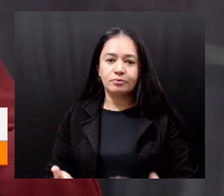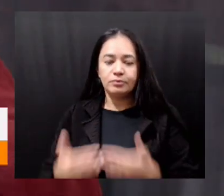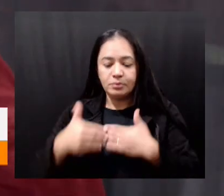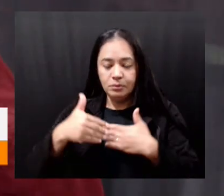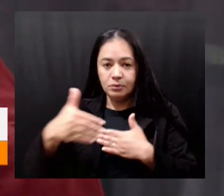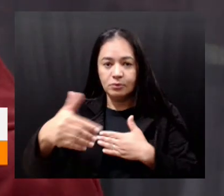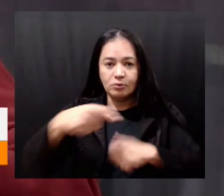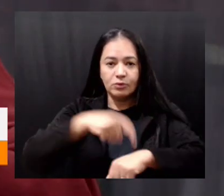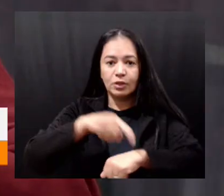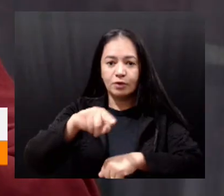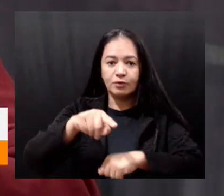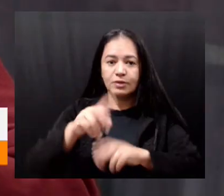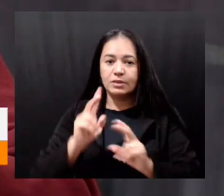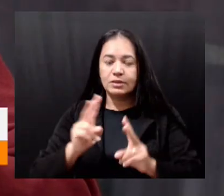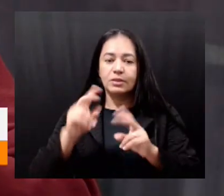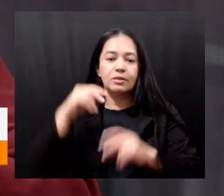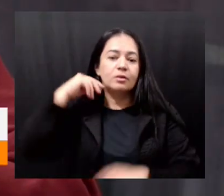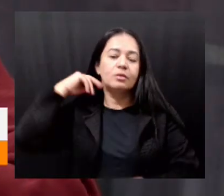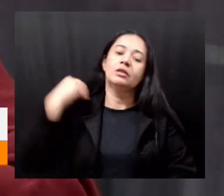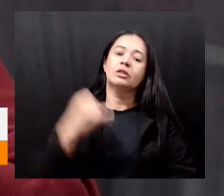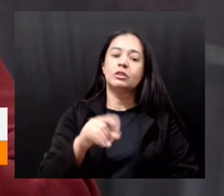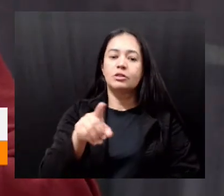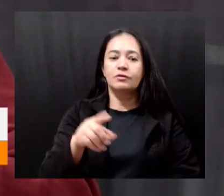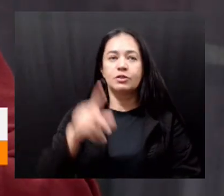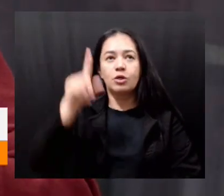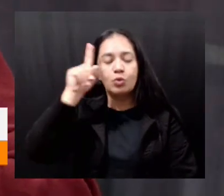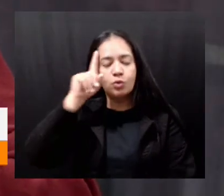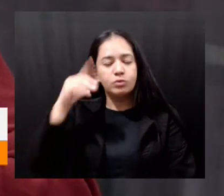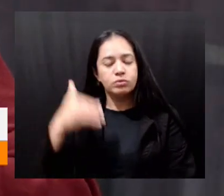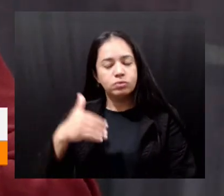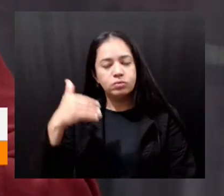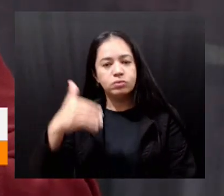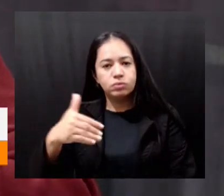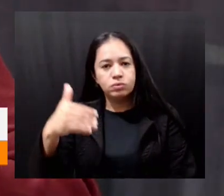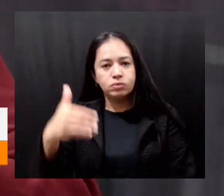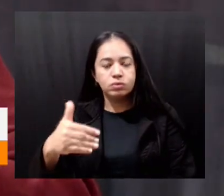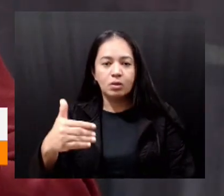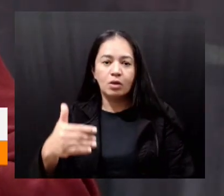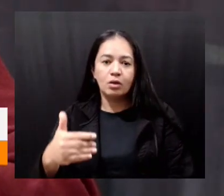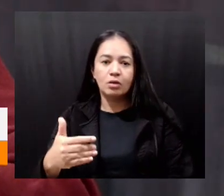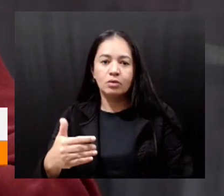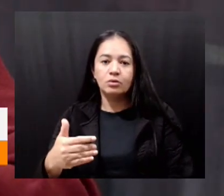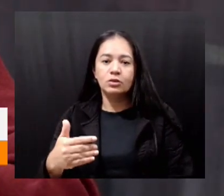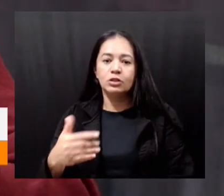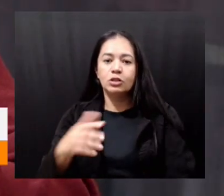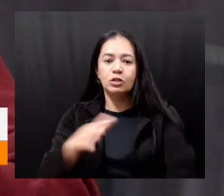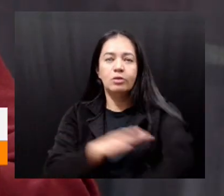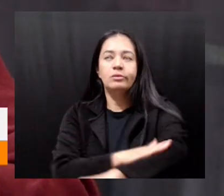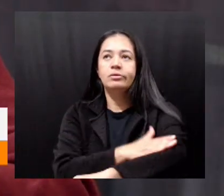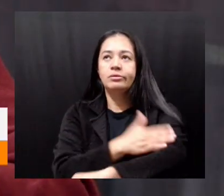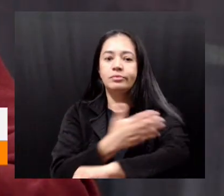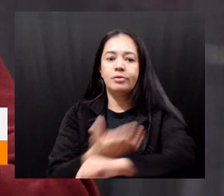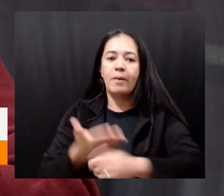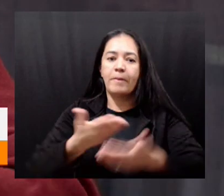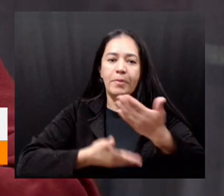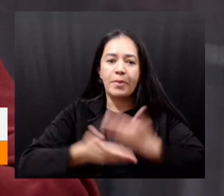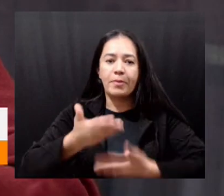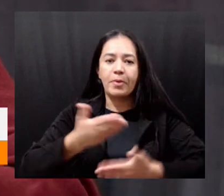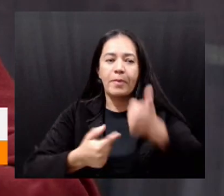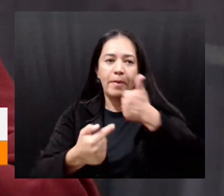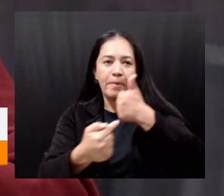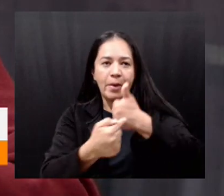todo, como eu falei, se você está todo dia, o tempo todo, ao longo do seu dia, compartilhando, curtindo e vivendo